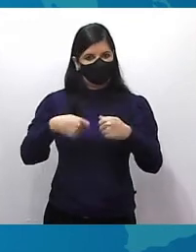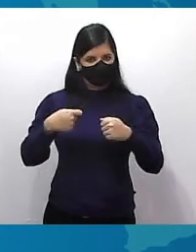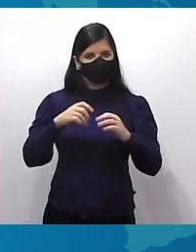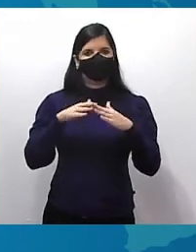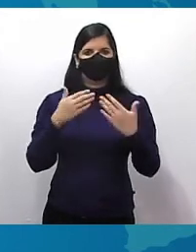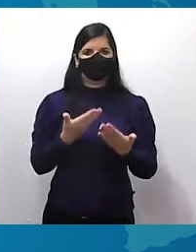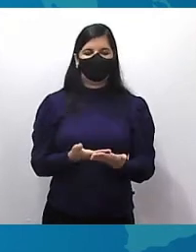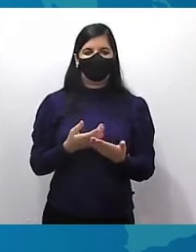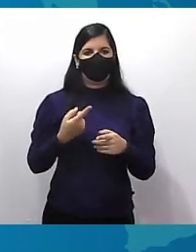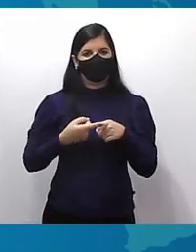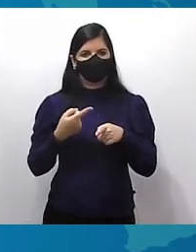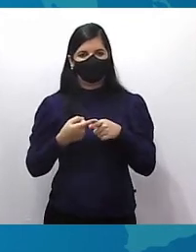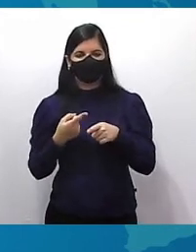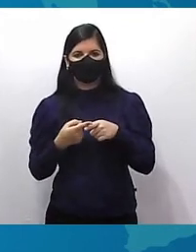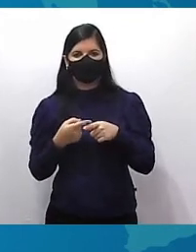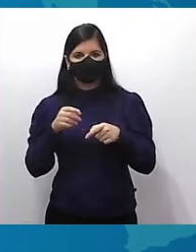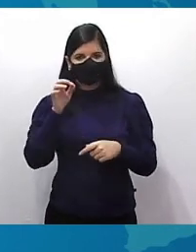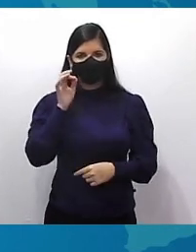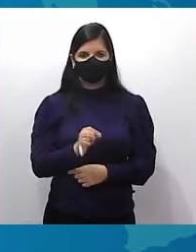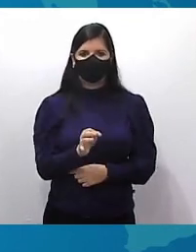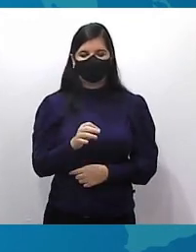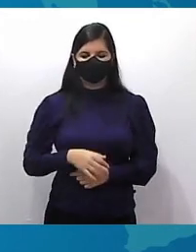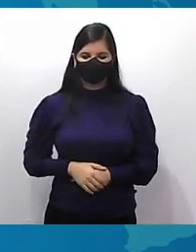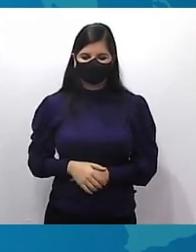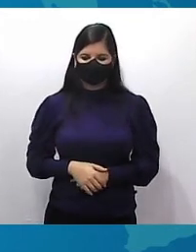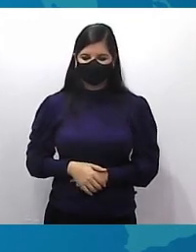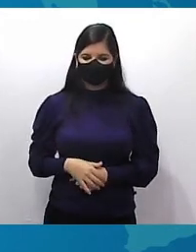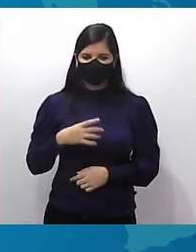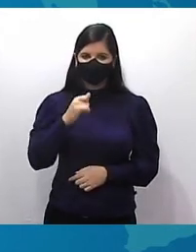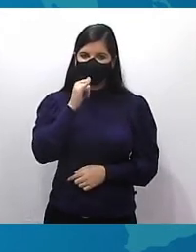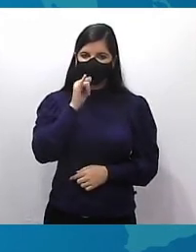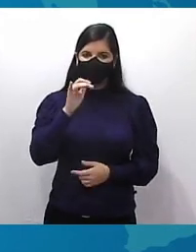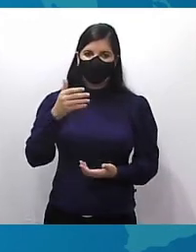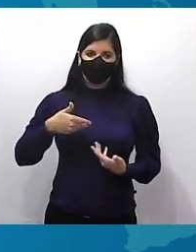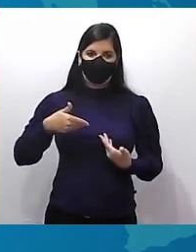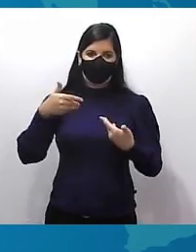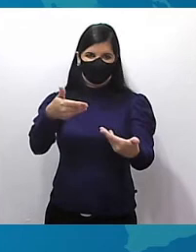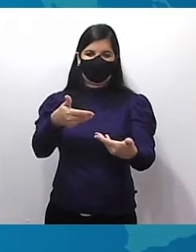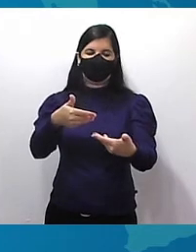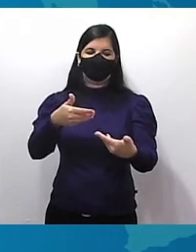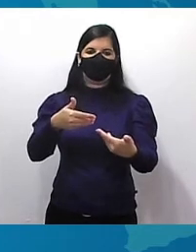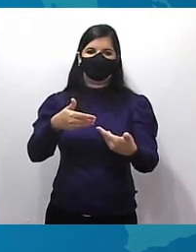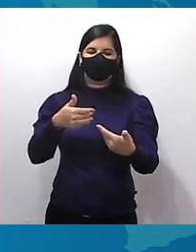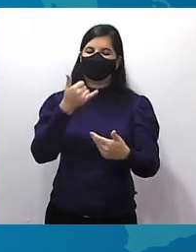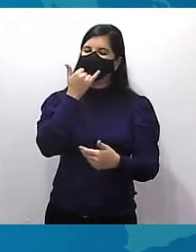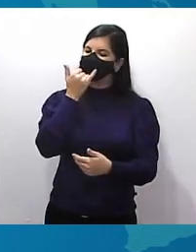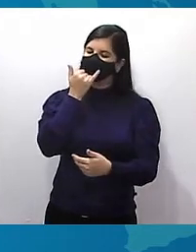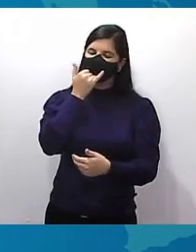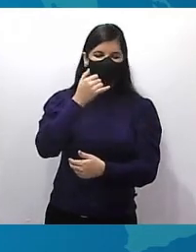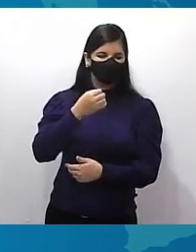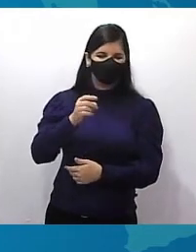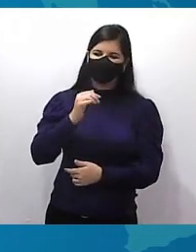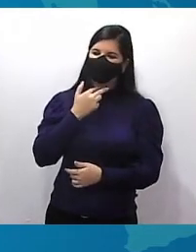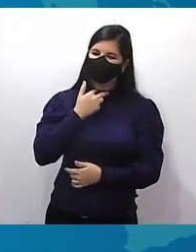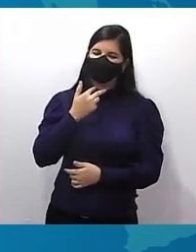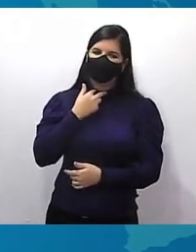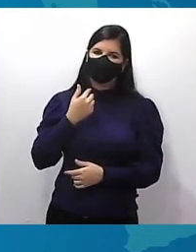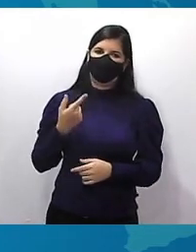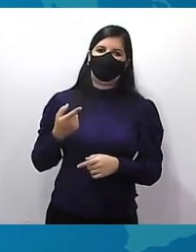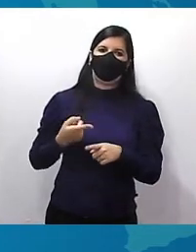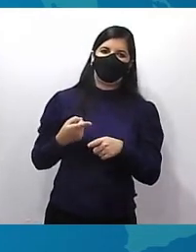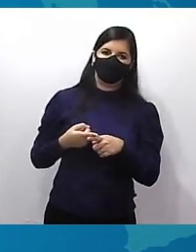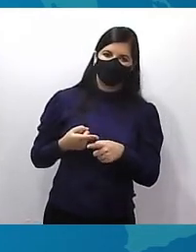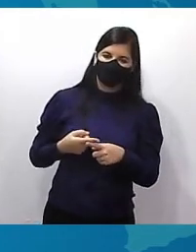escola porque isso já é certeza. Então, vamos supor que você recebeu um convite. Aí tu, não posso. Why? Por